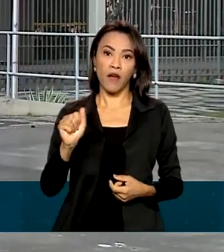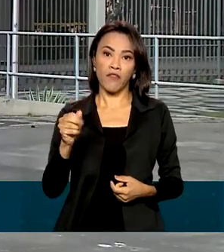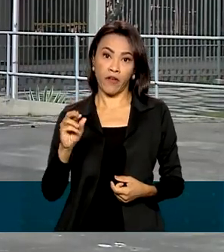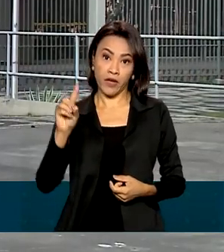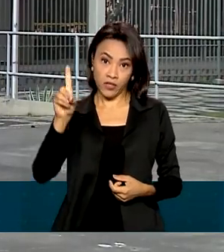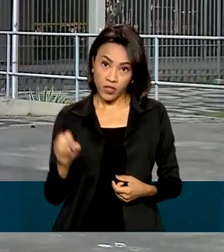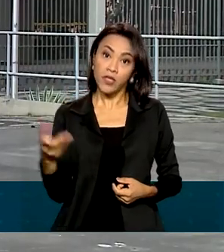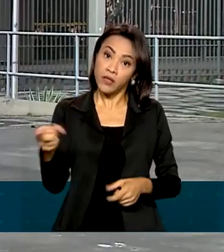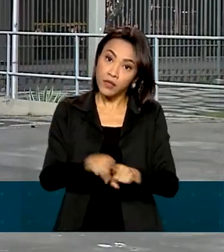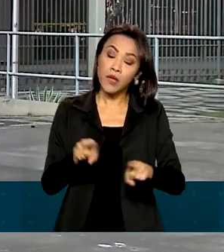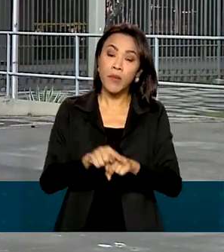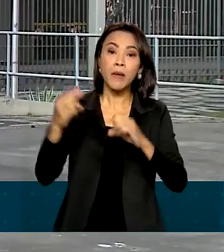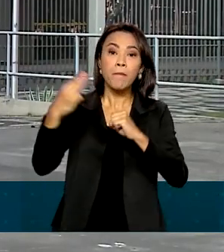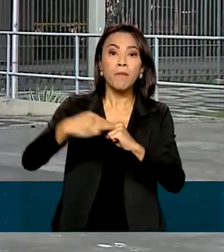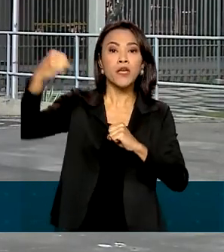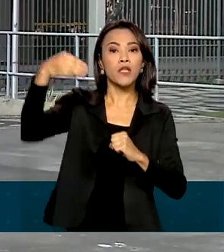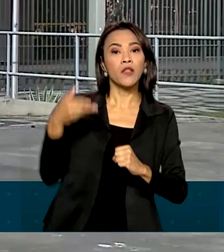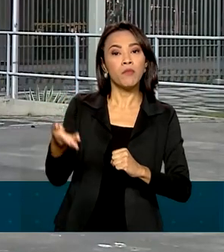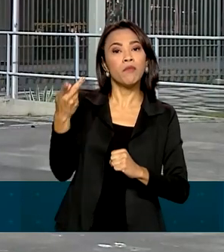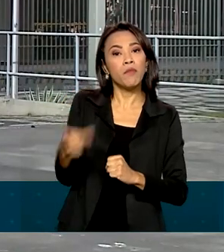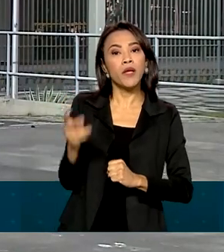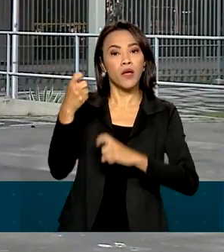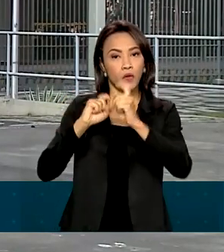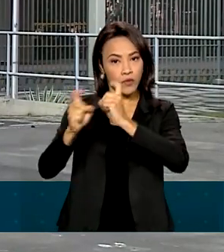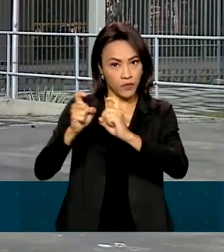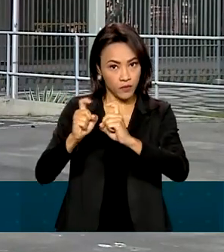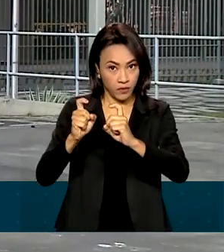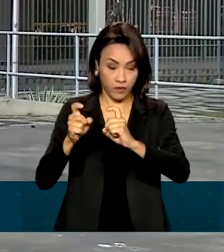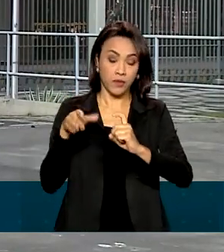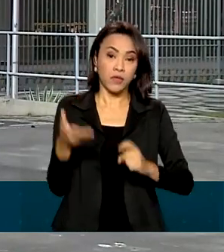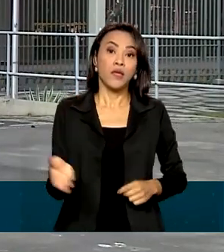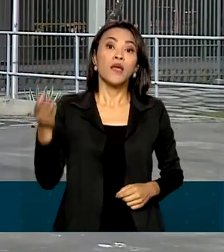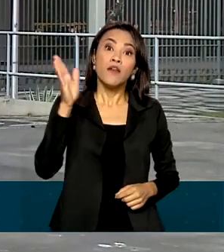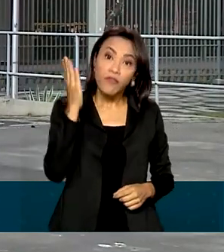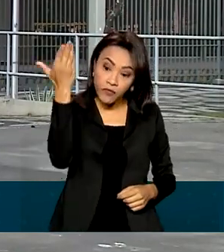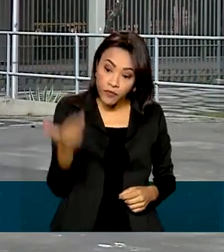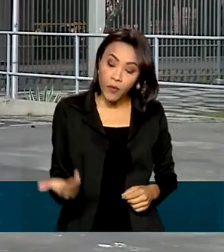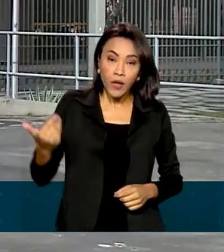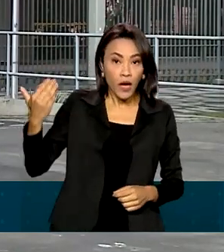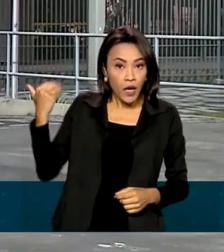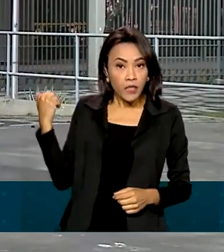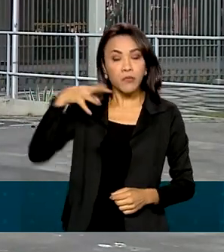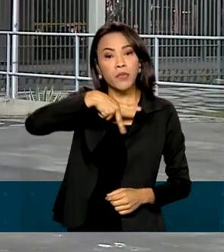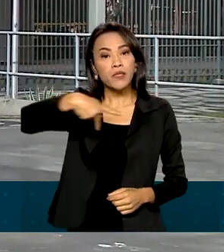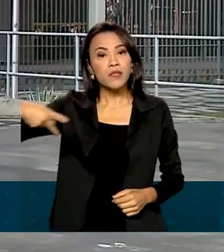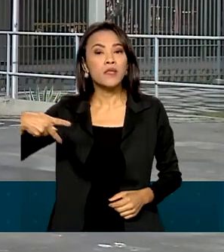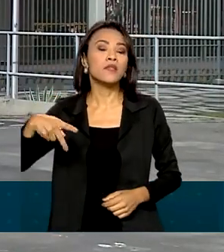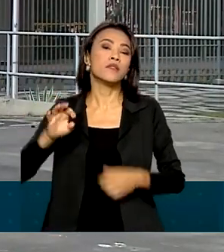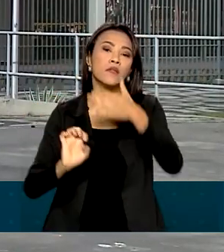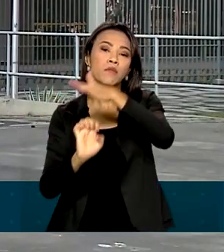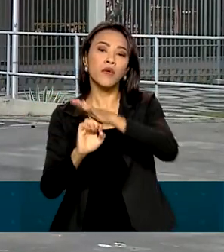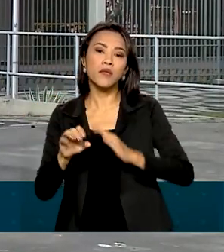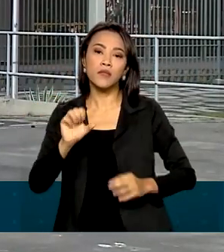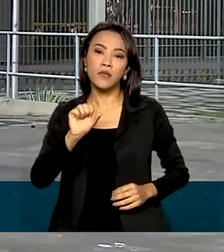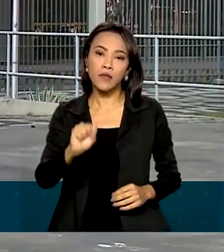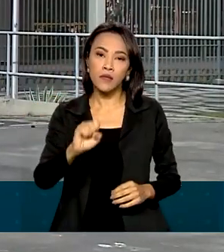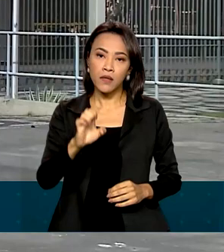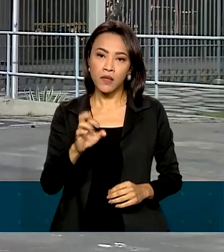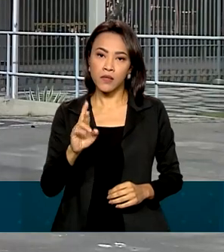em administração pela Universidade Duke. Ele foi presidente do SERPRO até agosto de 2020, quando assumiu o